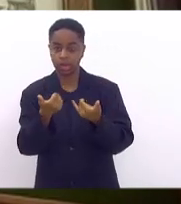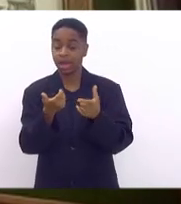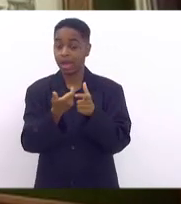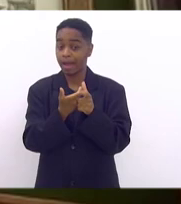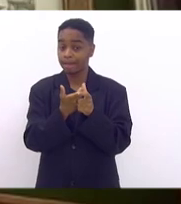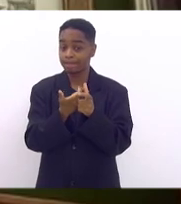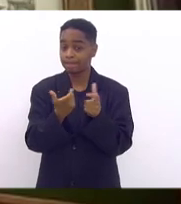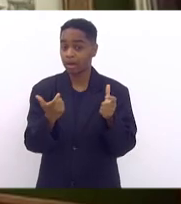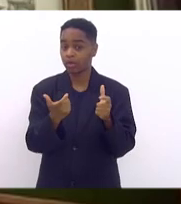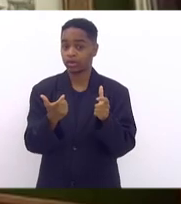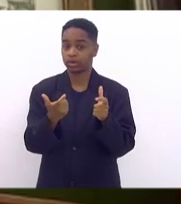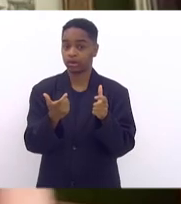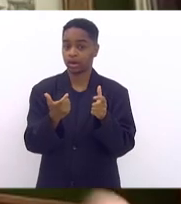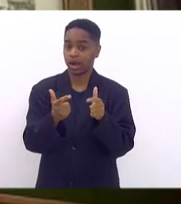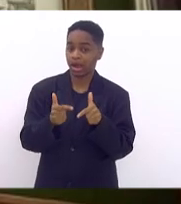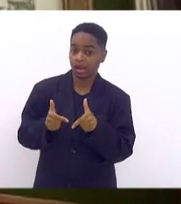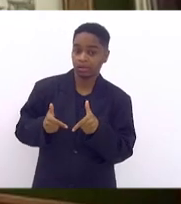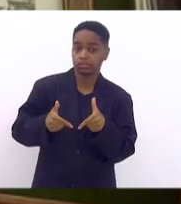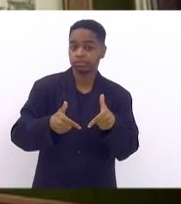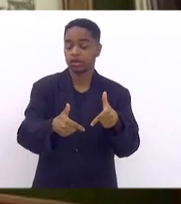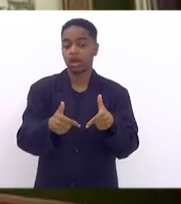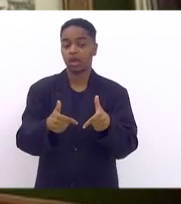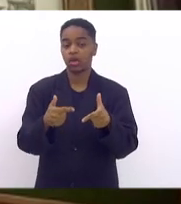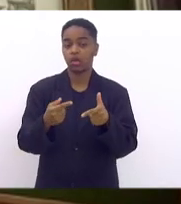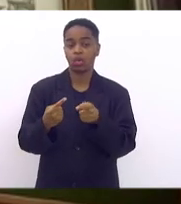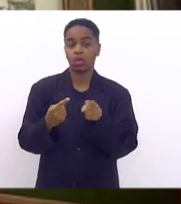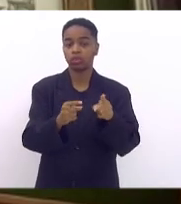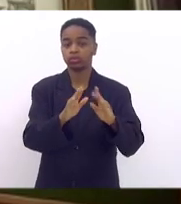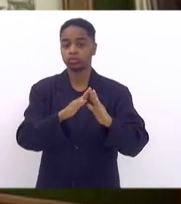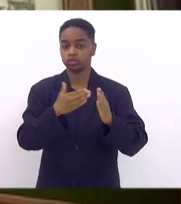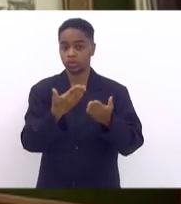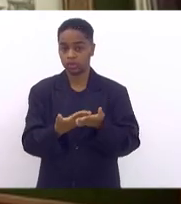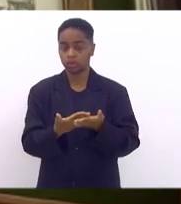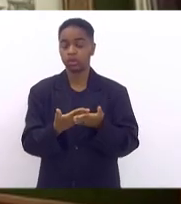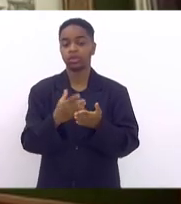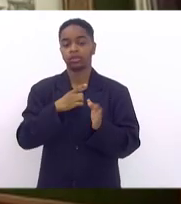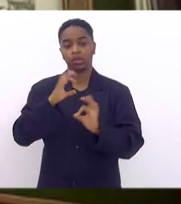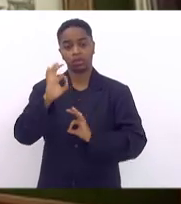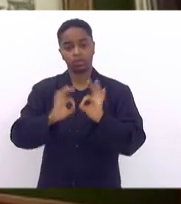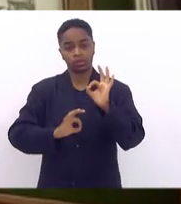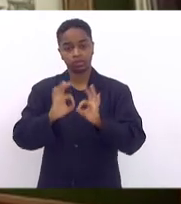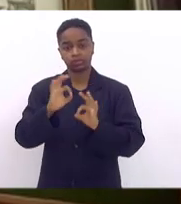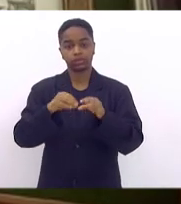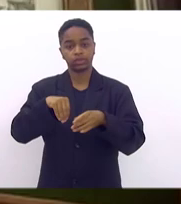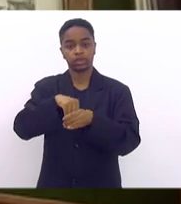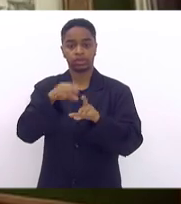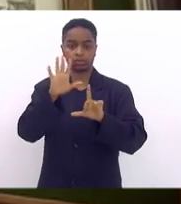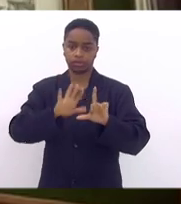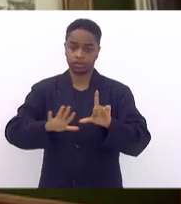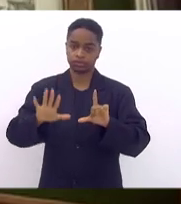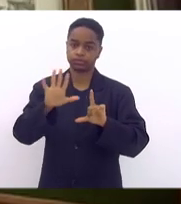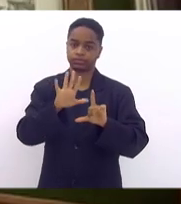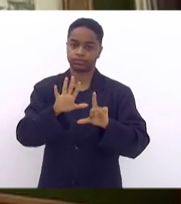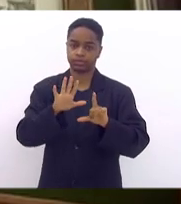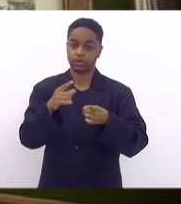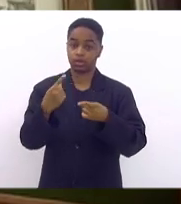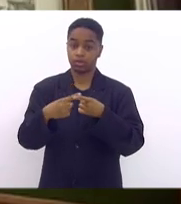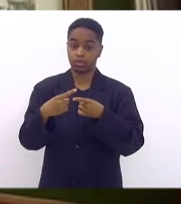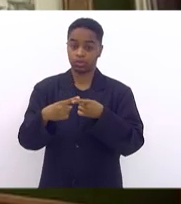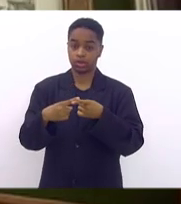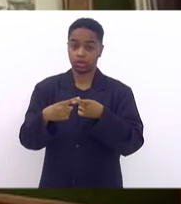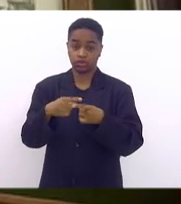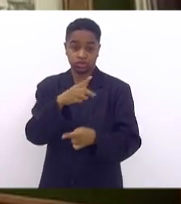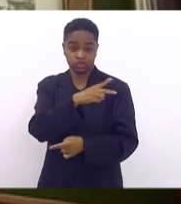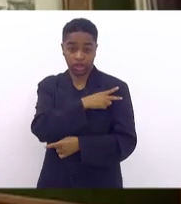desses ataques que aconteceram em escolas foram mentorados dentro dessas plataformas de comunicação. Os mentores não